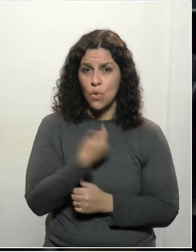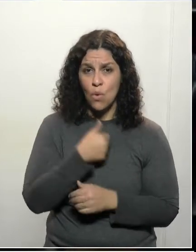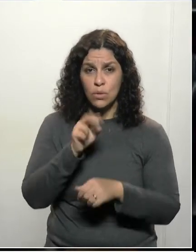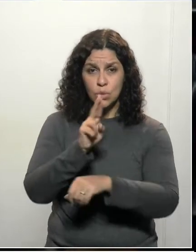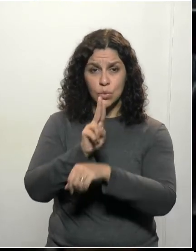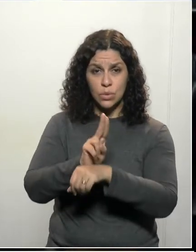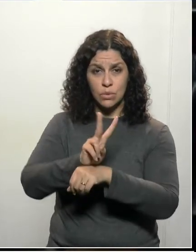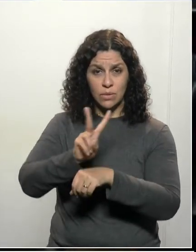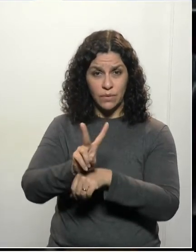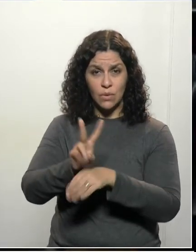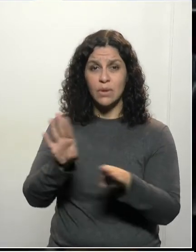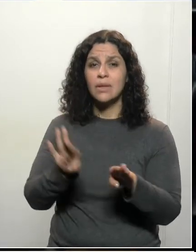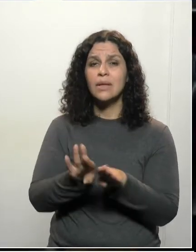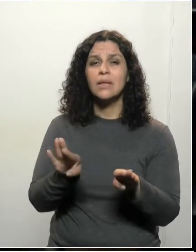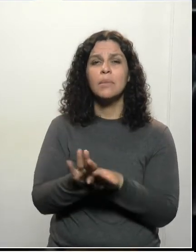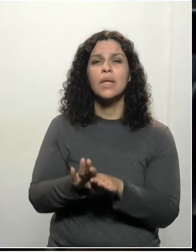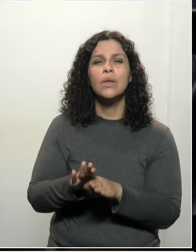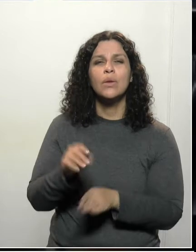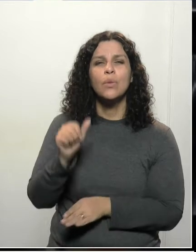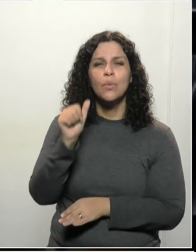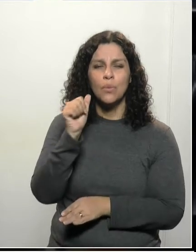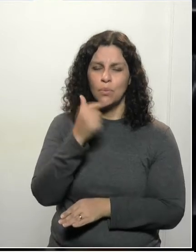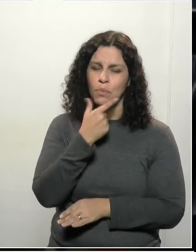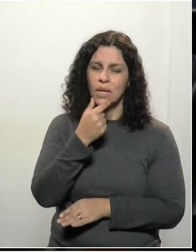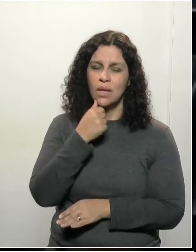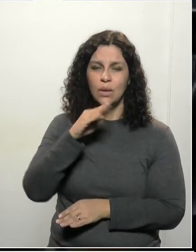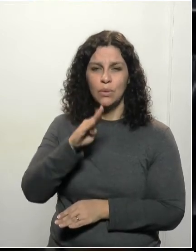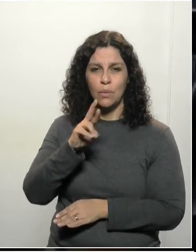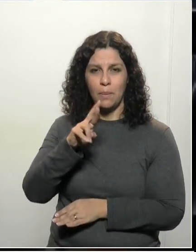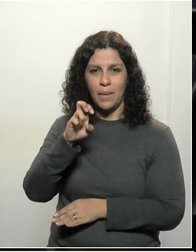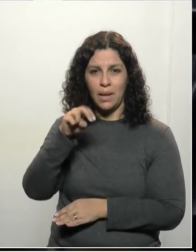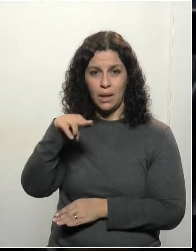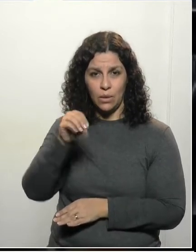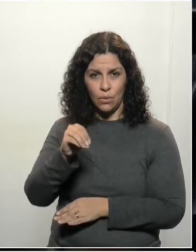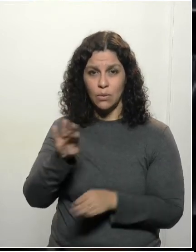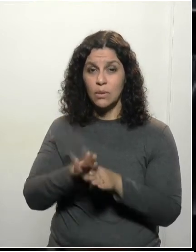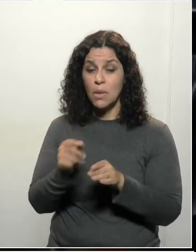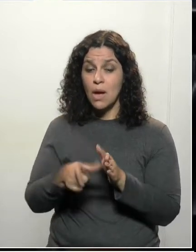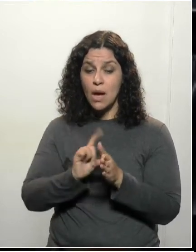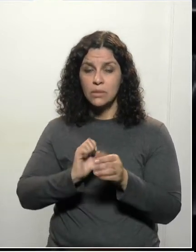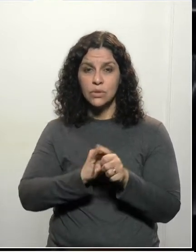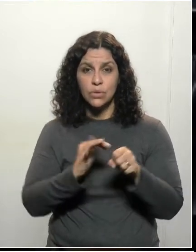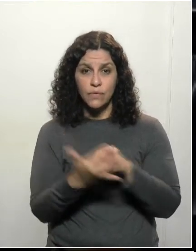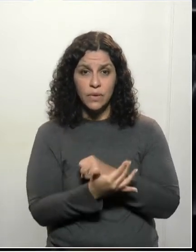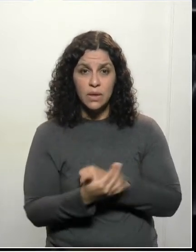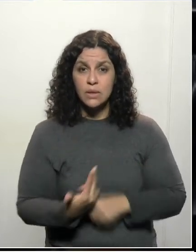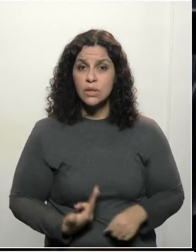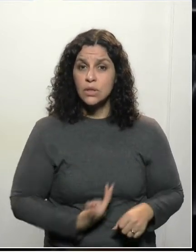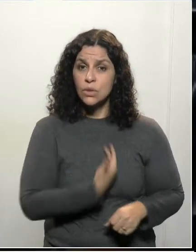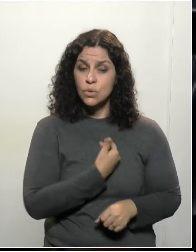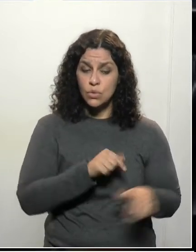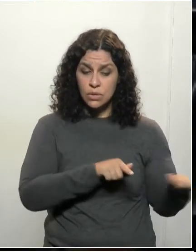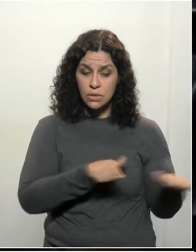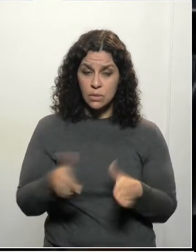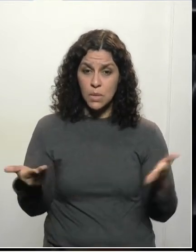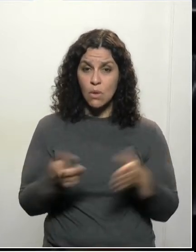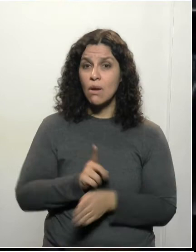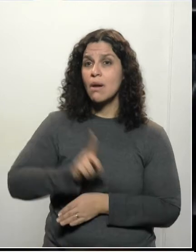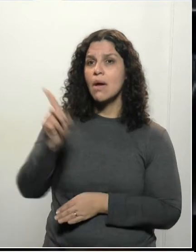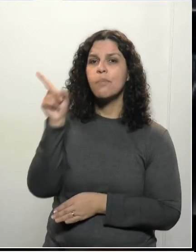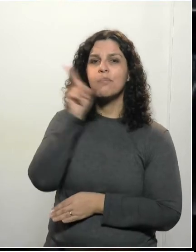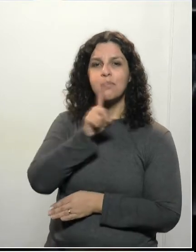Vitória, fizemos um caso com um menino chamado Breno. E esse menino, aconteceu antes da pandemia, foi operado essa semana nos Estados